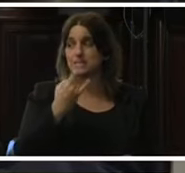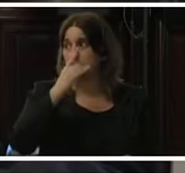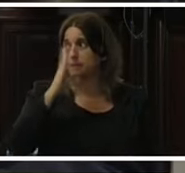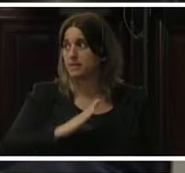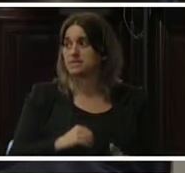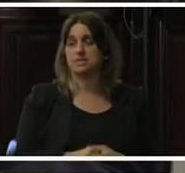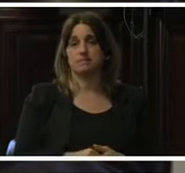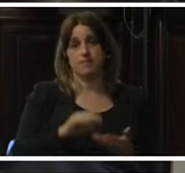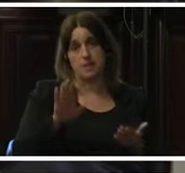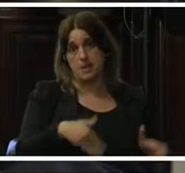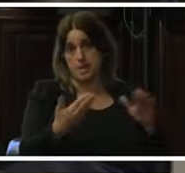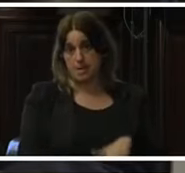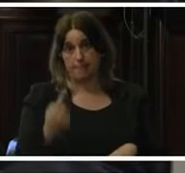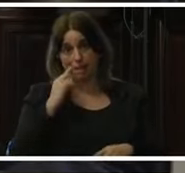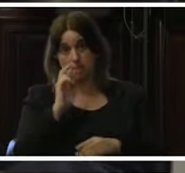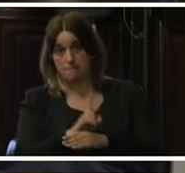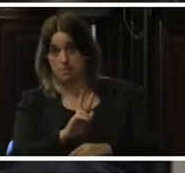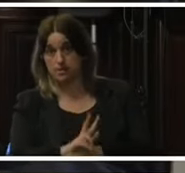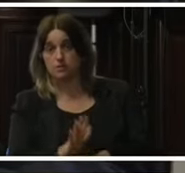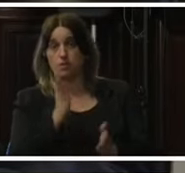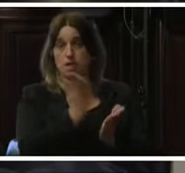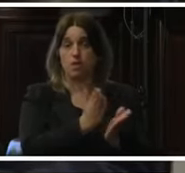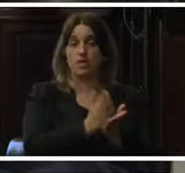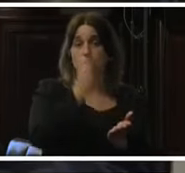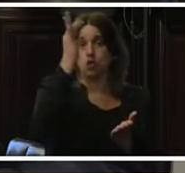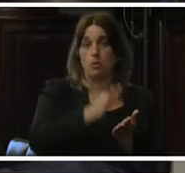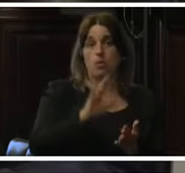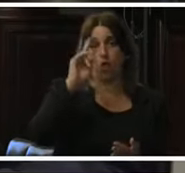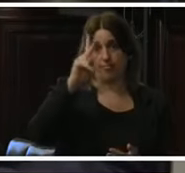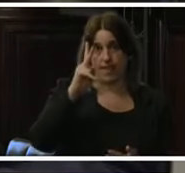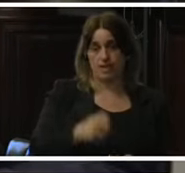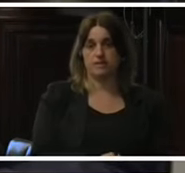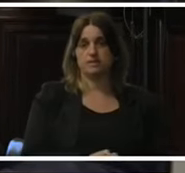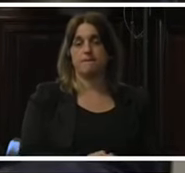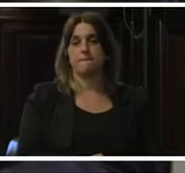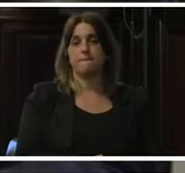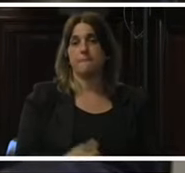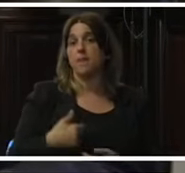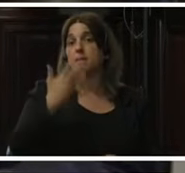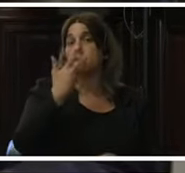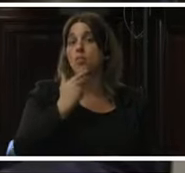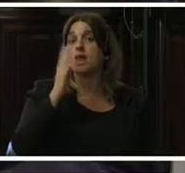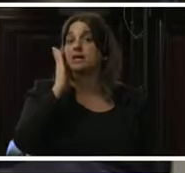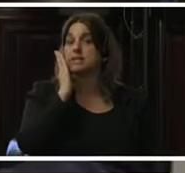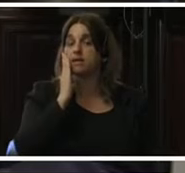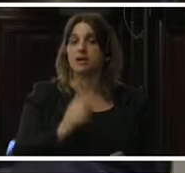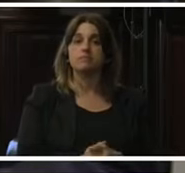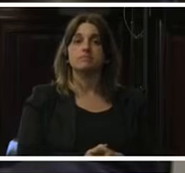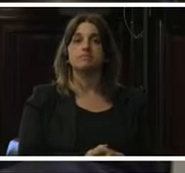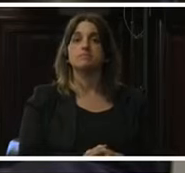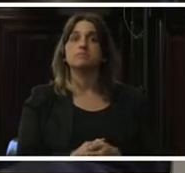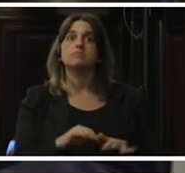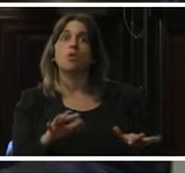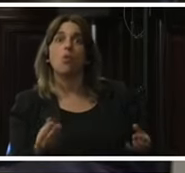proteção dos direitos dos povos indígenas ah eu gostaria de saber qual a previsão para manter